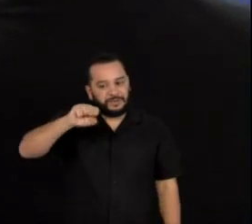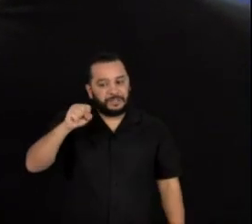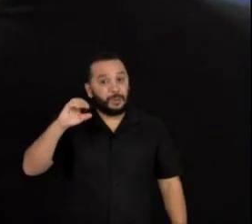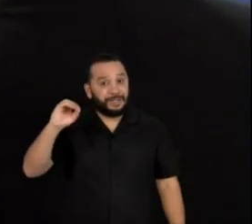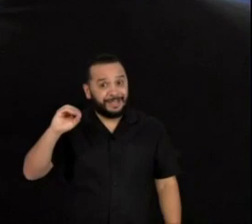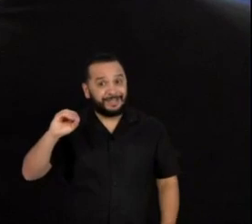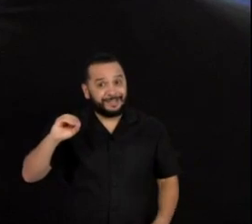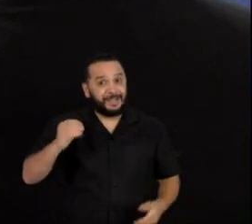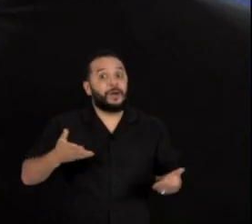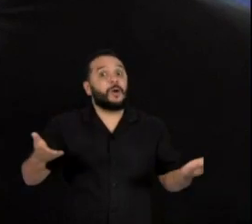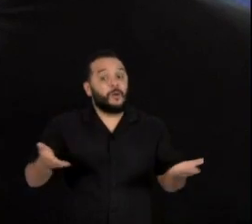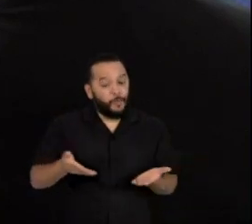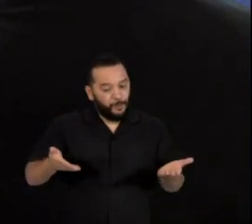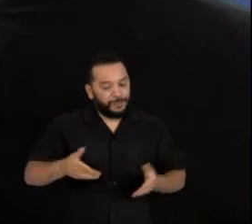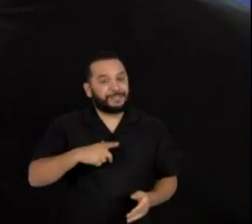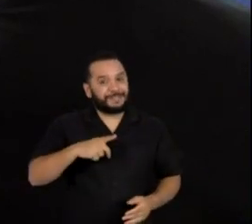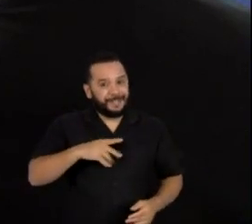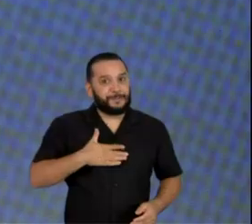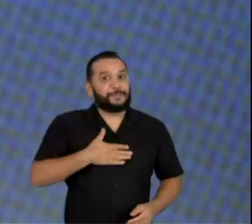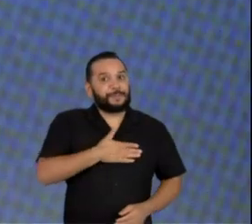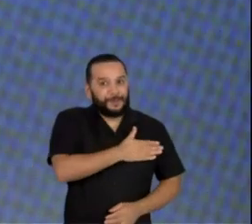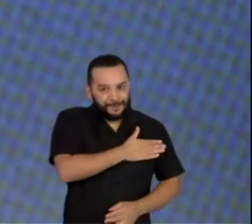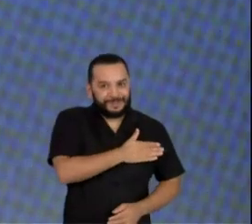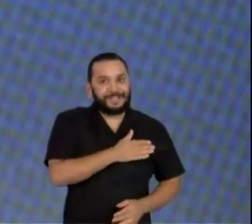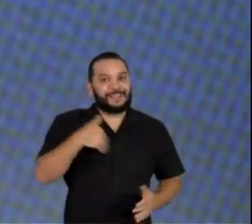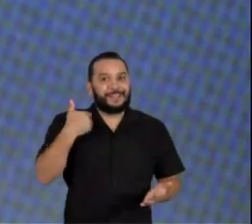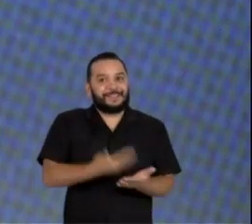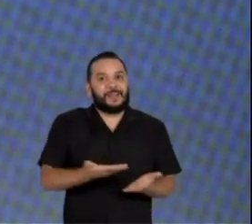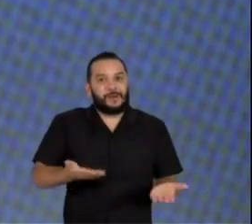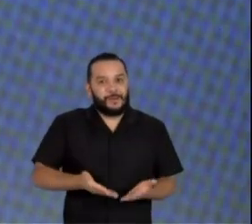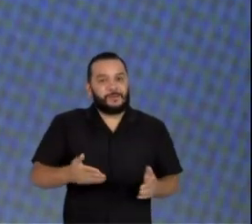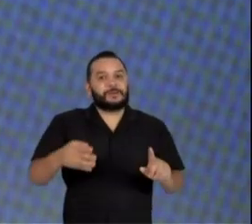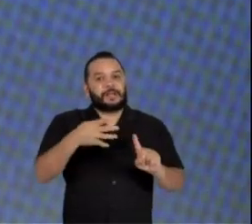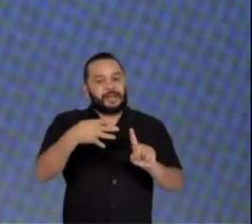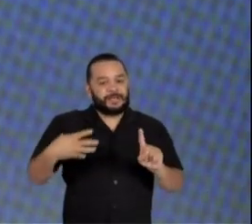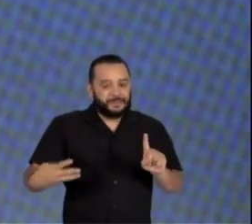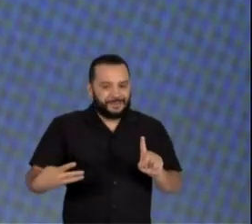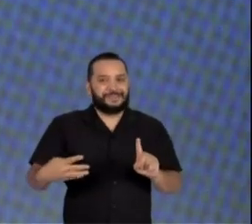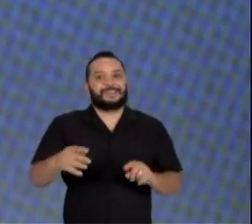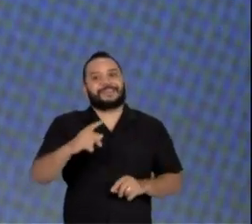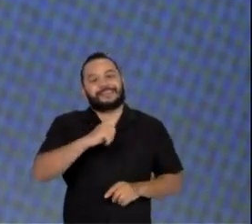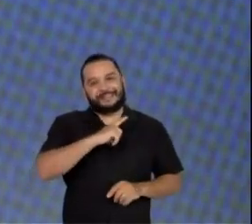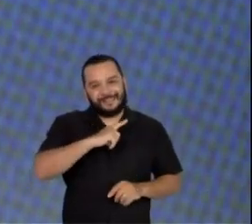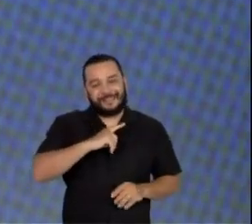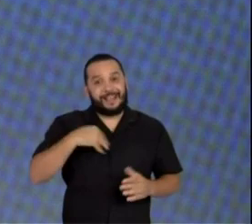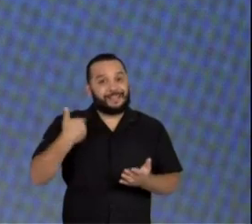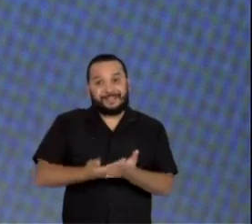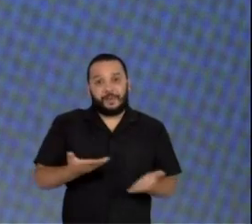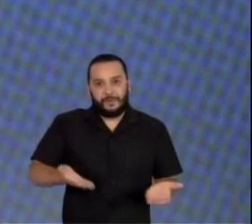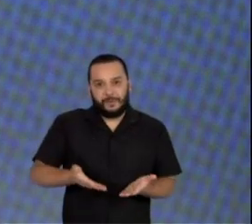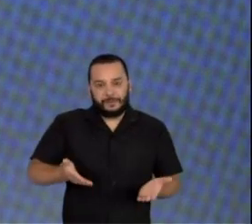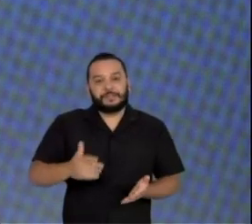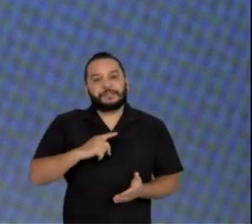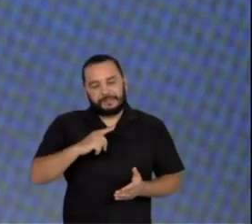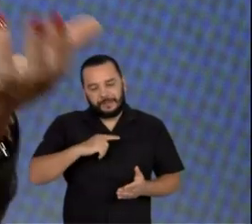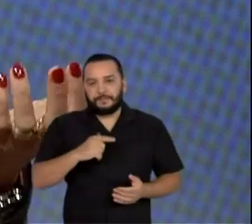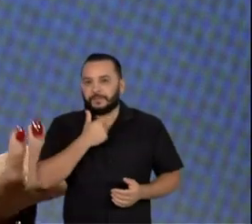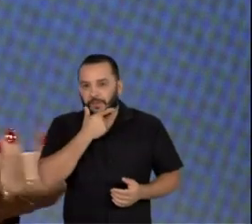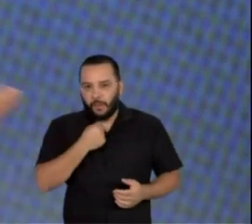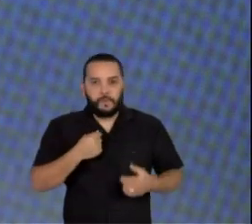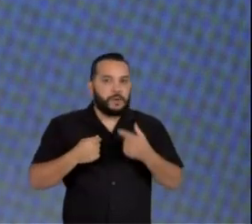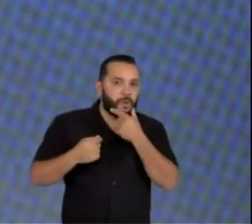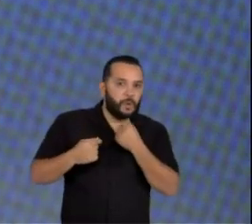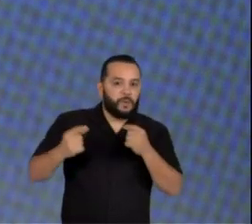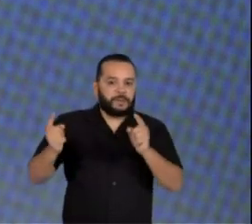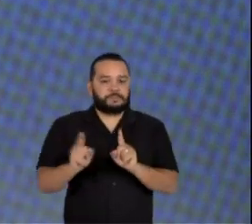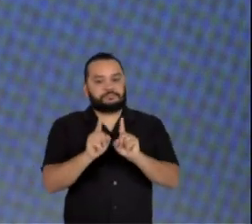hoje a gente ainda vive, né, uma luta, né, o LGBT, hoje em dia, assim, hoje você vê casais gays masculinos e